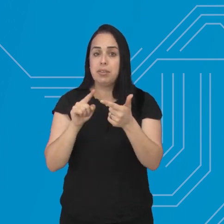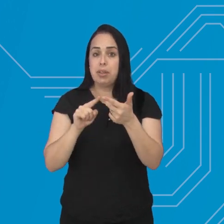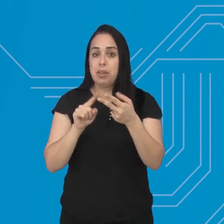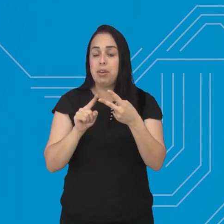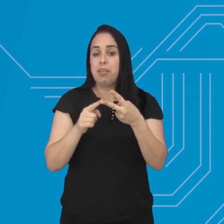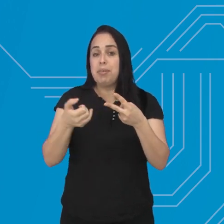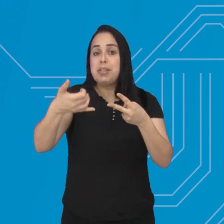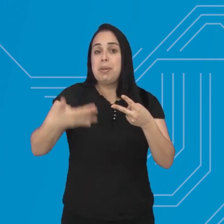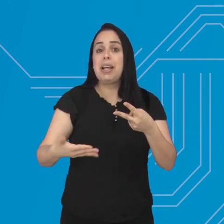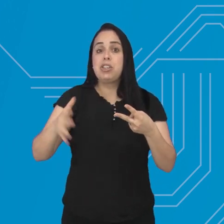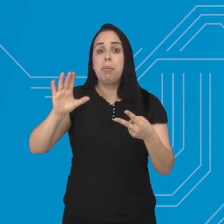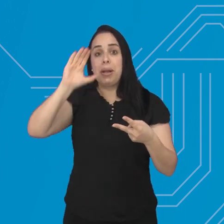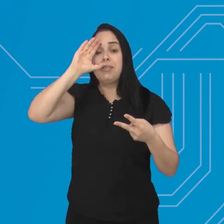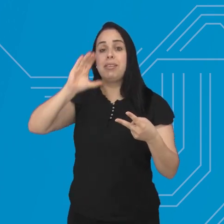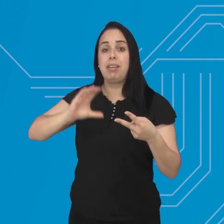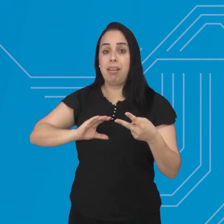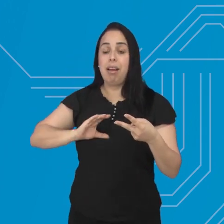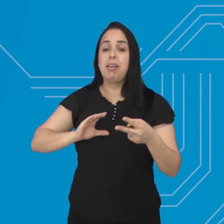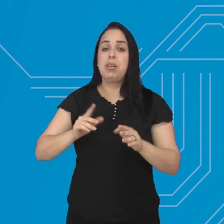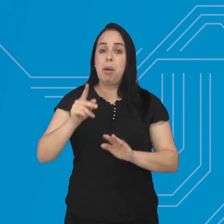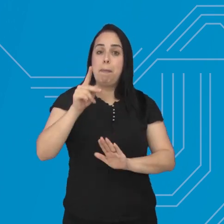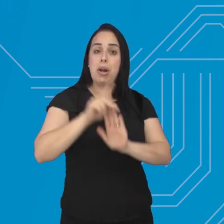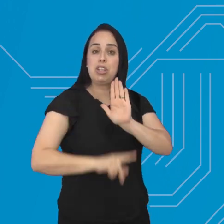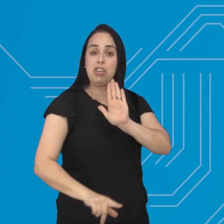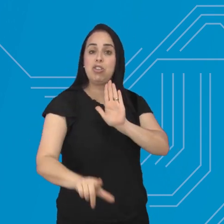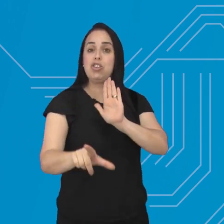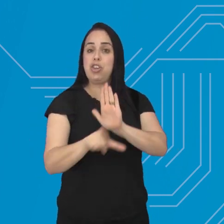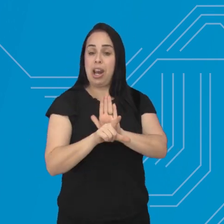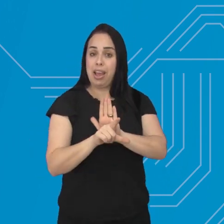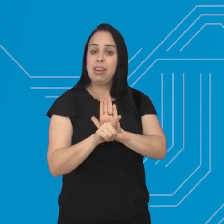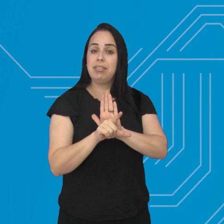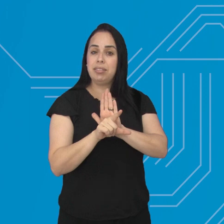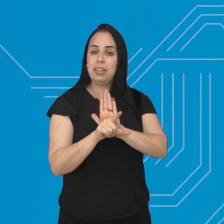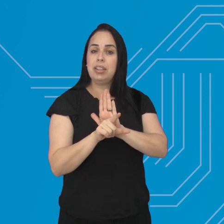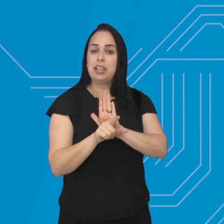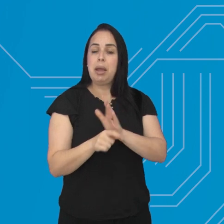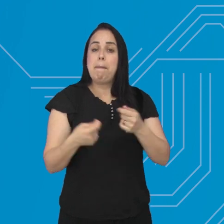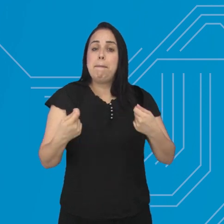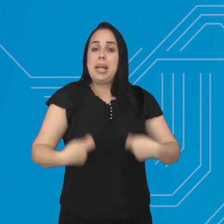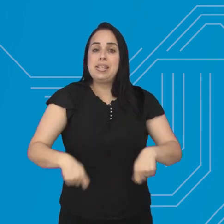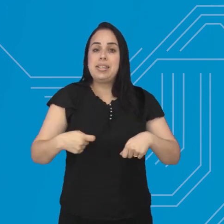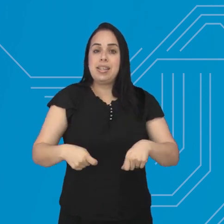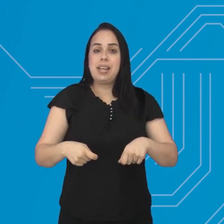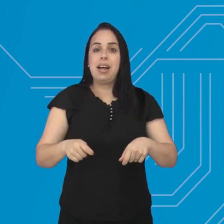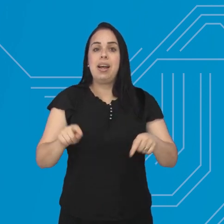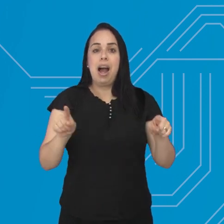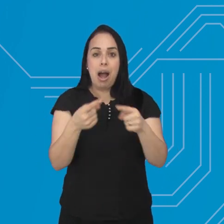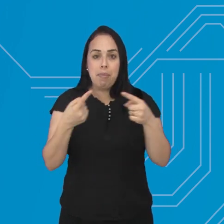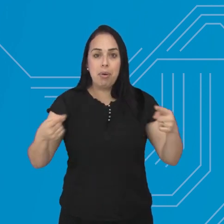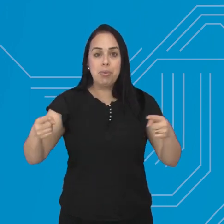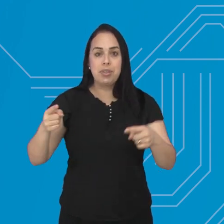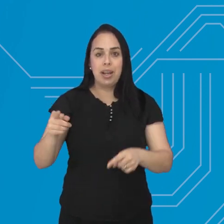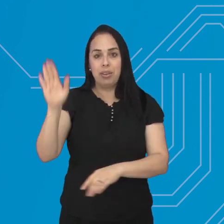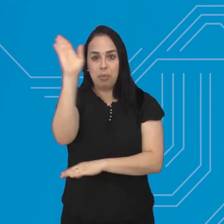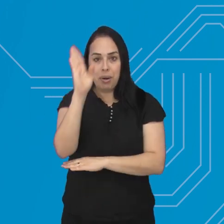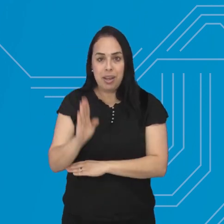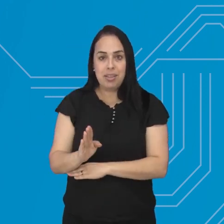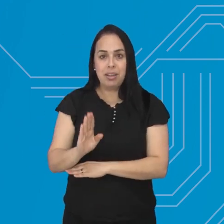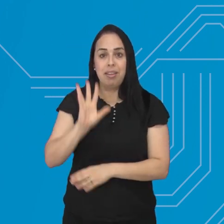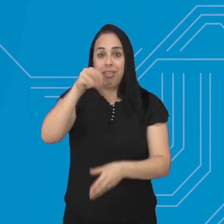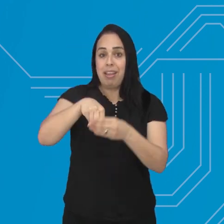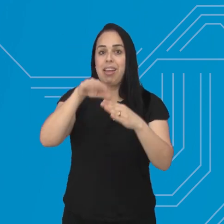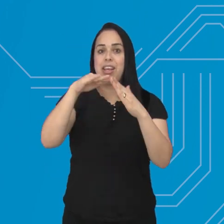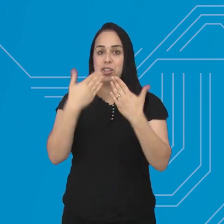bloco, vamos falar de cidadania e de um projeto de lei que torna obrigatória a execução do hino nacional brasileiro